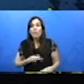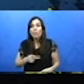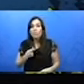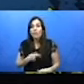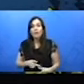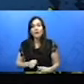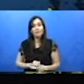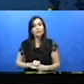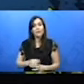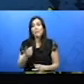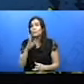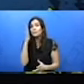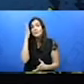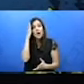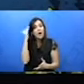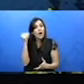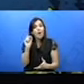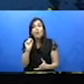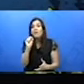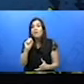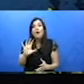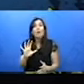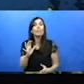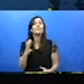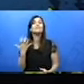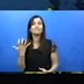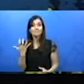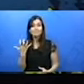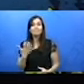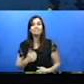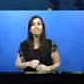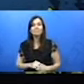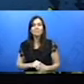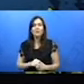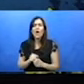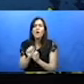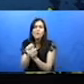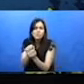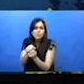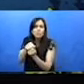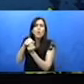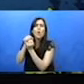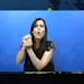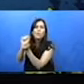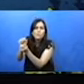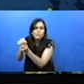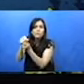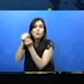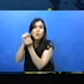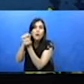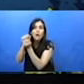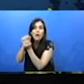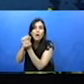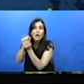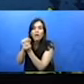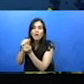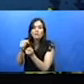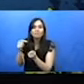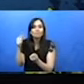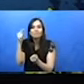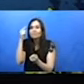nem sabia o que iria enfrentar. Foi mordendo e mastigando, sem